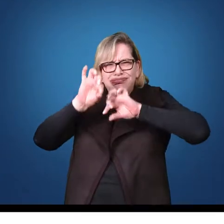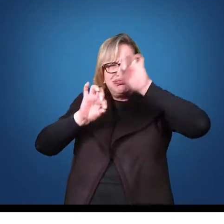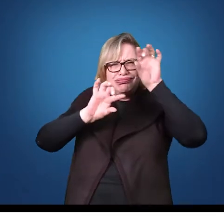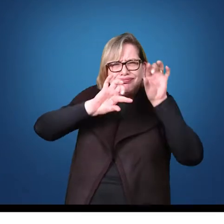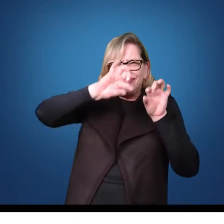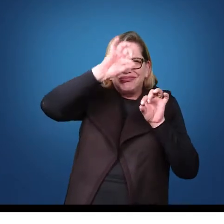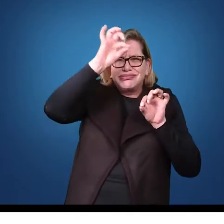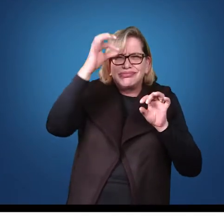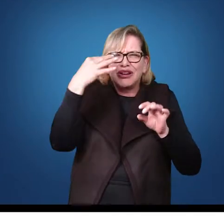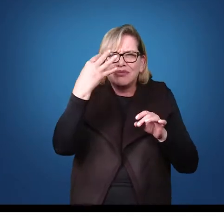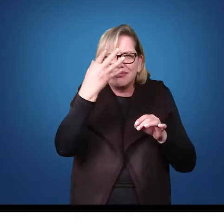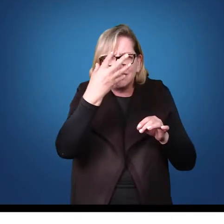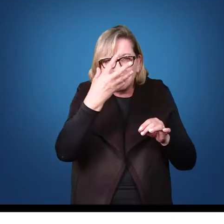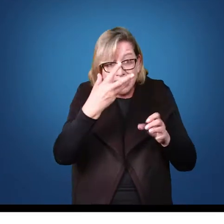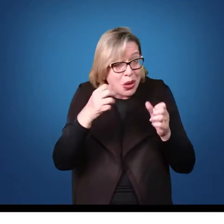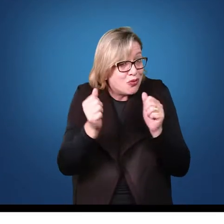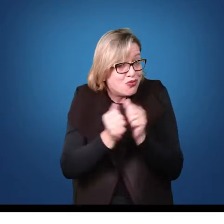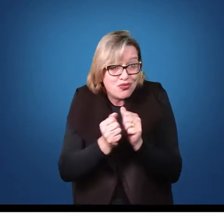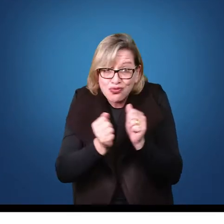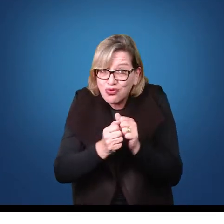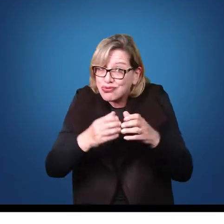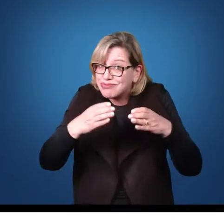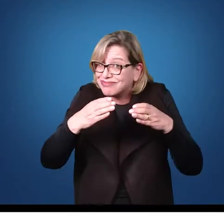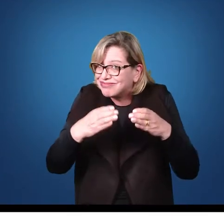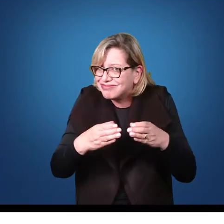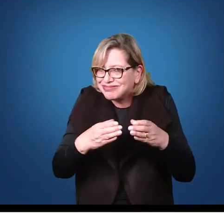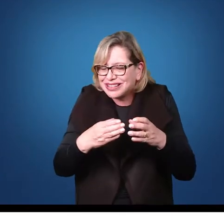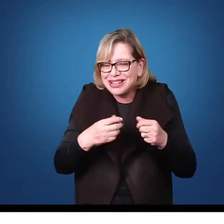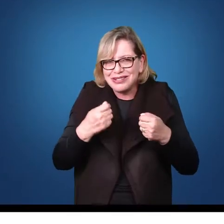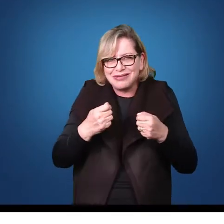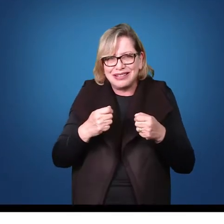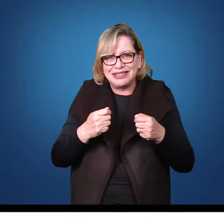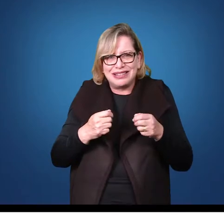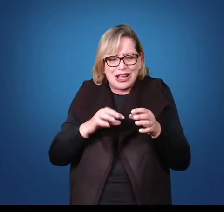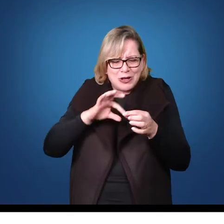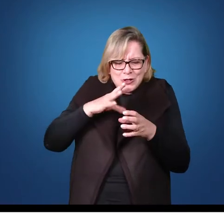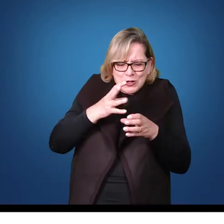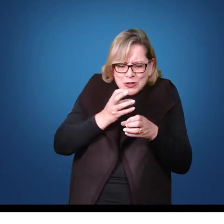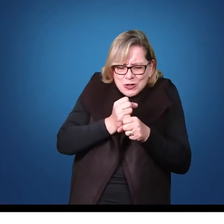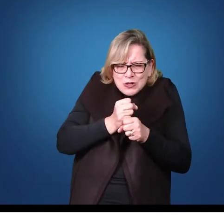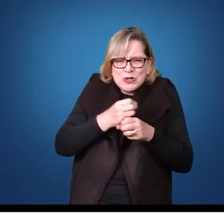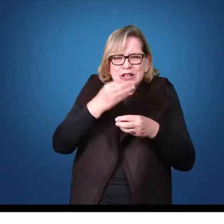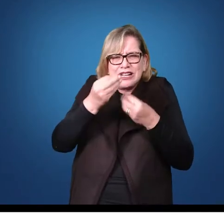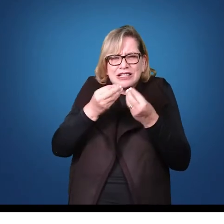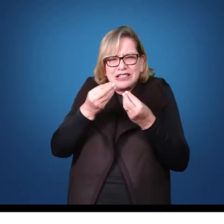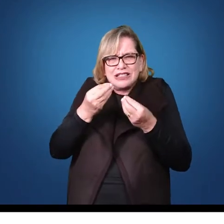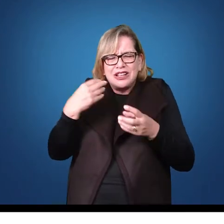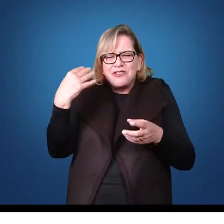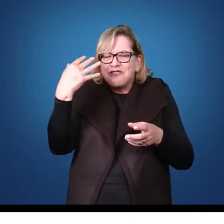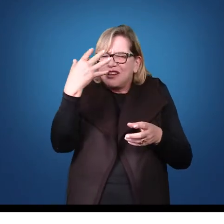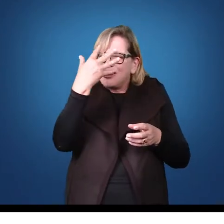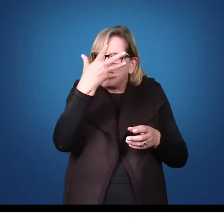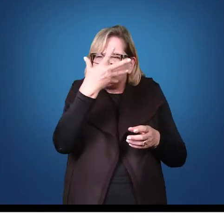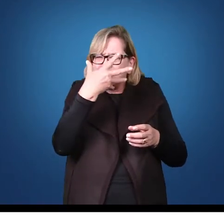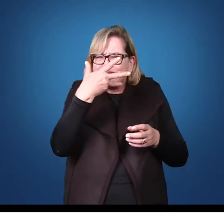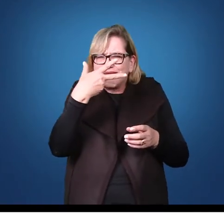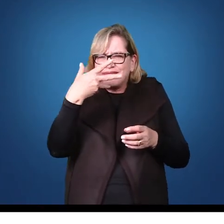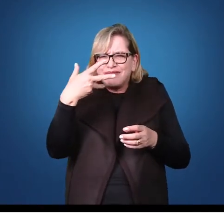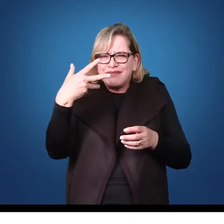Olha... Faz parte do rabanete este talo, tem que ficar bem amarradinho. Que talo maravilhoso